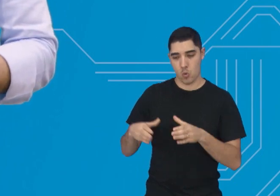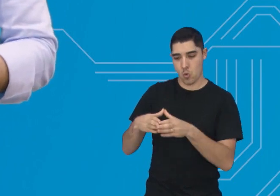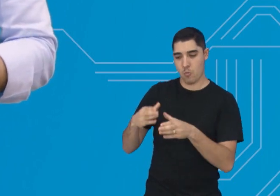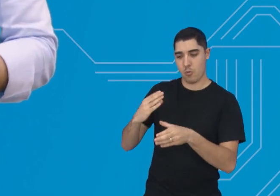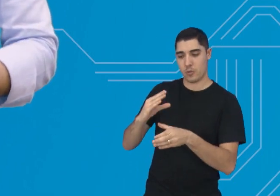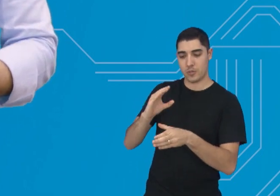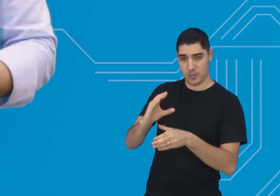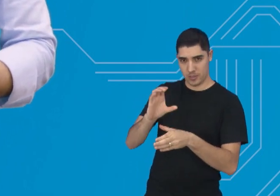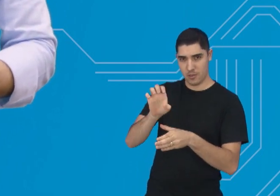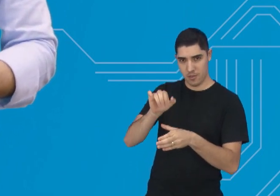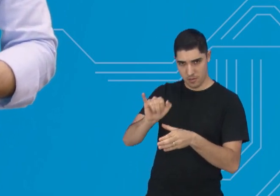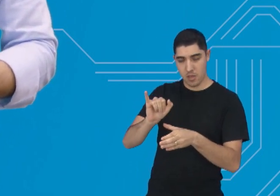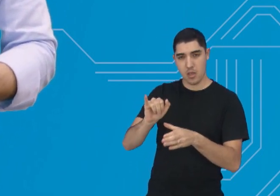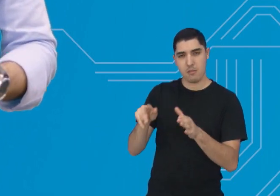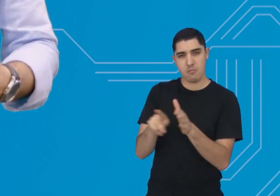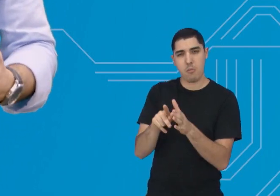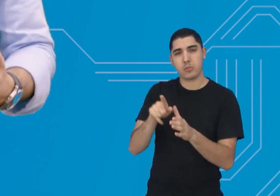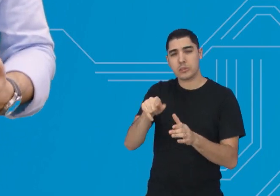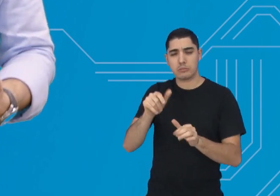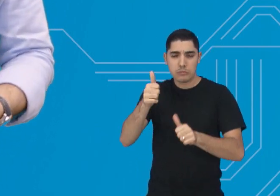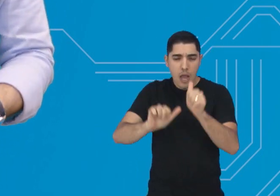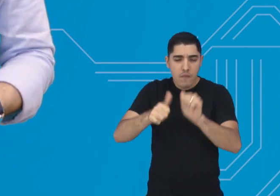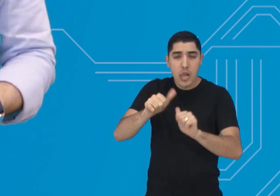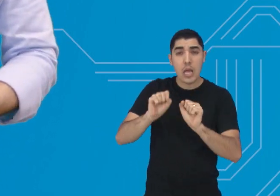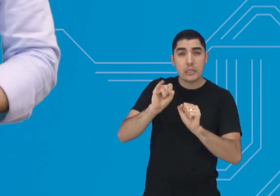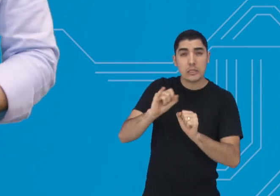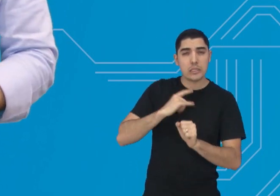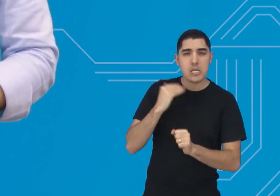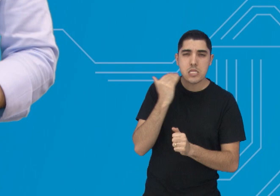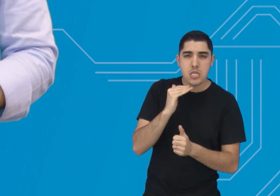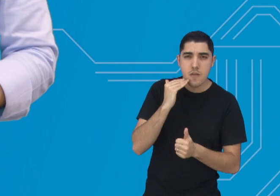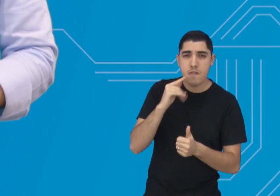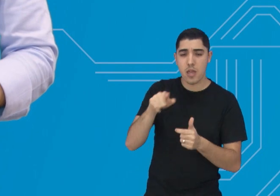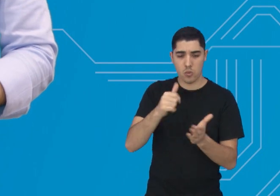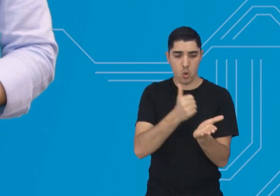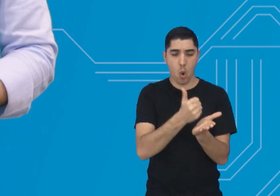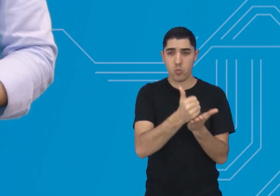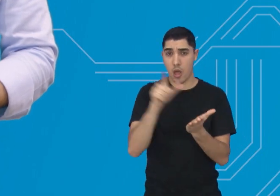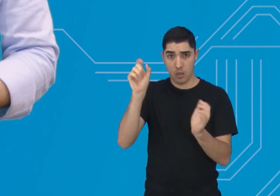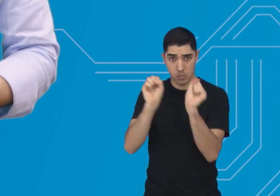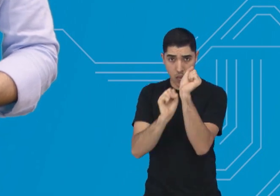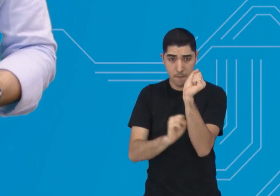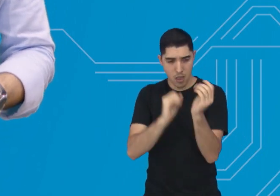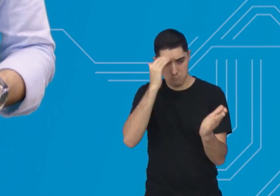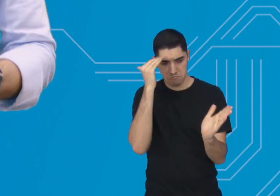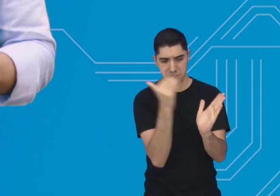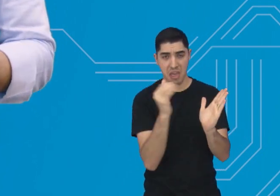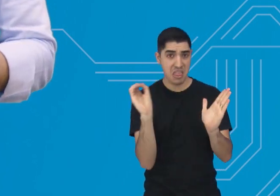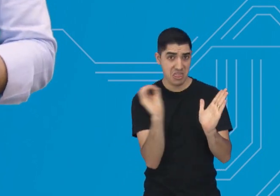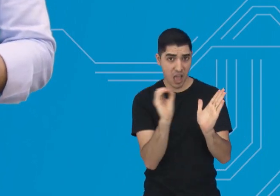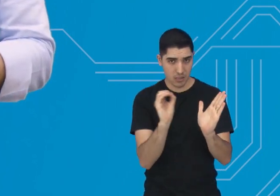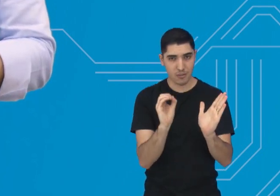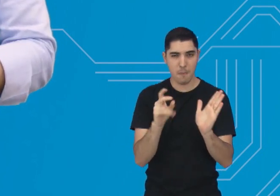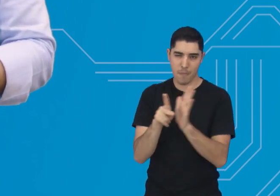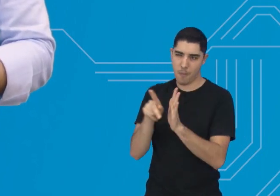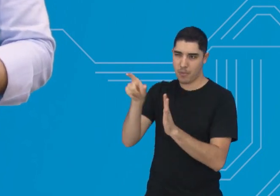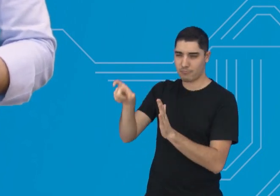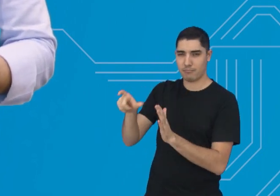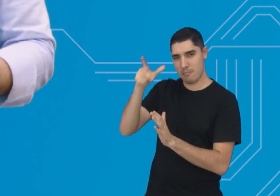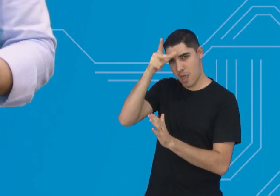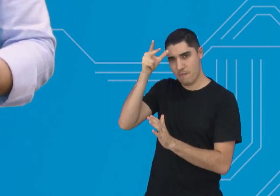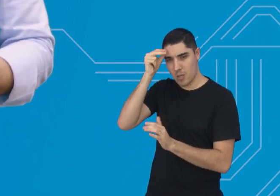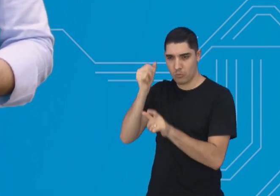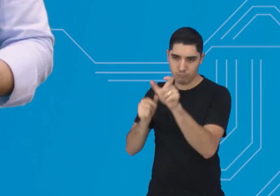Comissão Especial de Inquérito, criada para apurar se houve irregularidades no contrato de prestação de serviço firmado entre a Sabesp e a